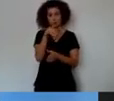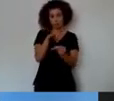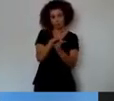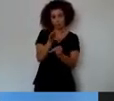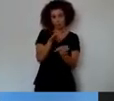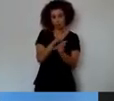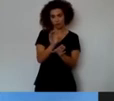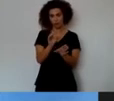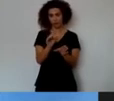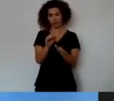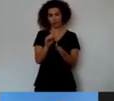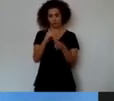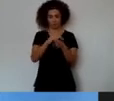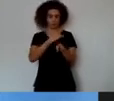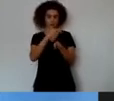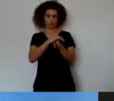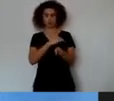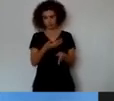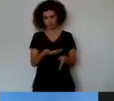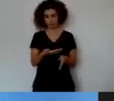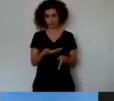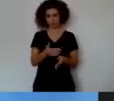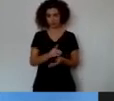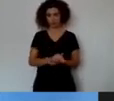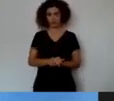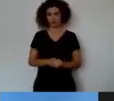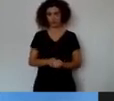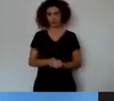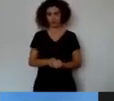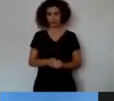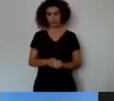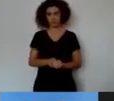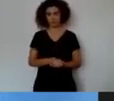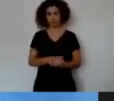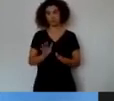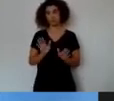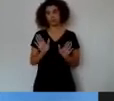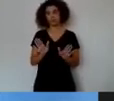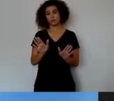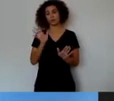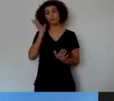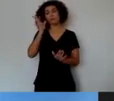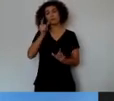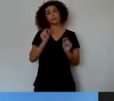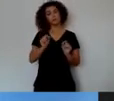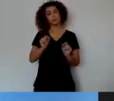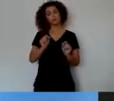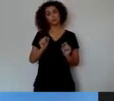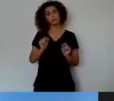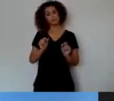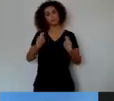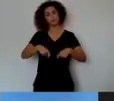nos mude, nos sirva, no fim das contas, né, mas eu acho que a gente já chegou no ponto de entender